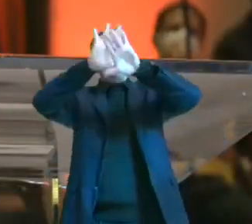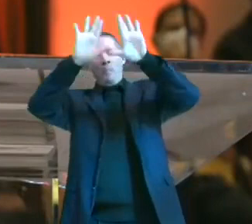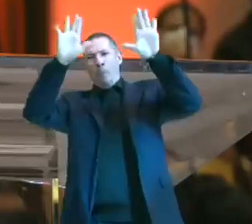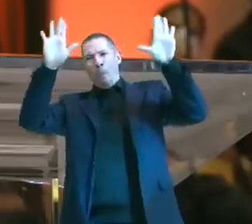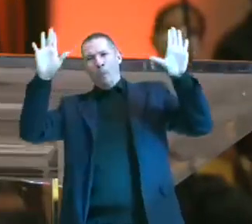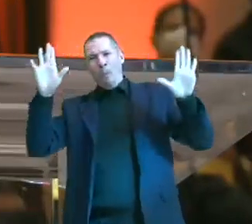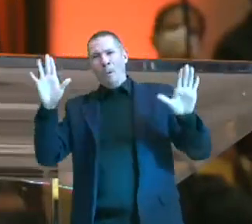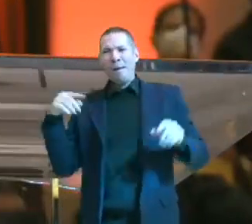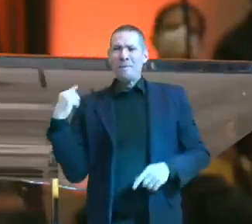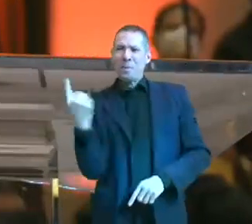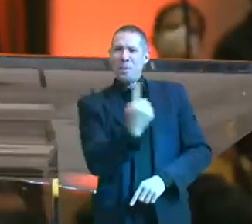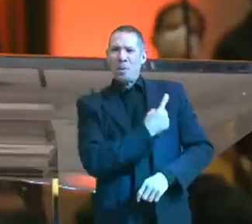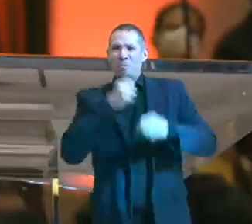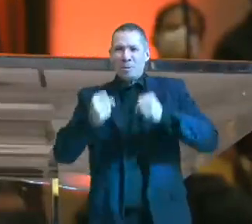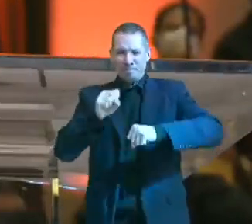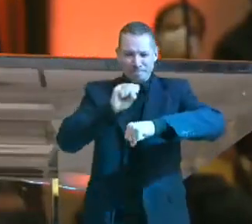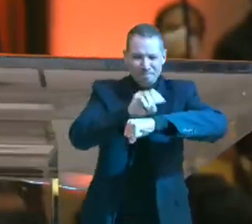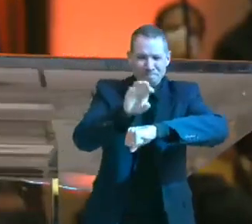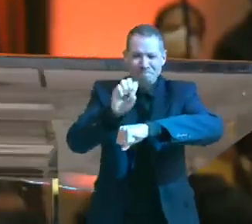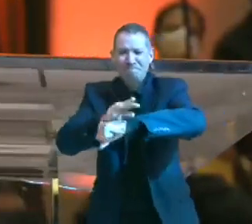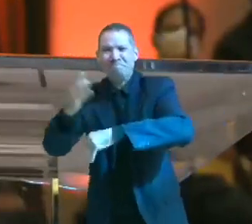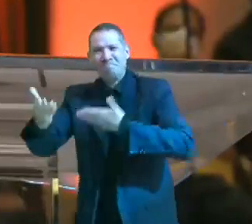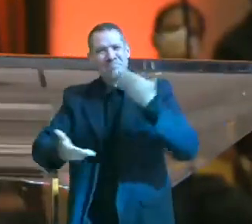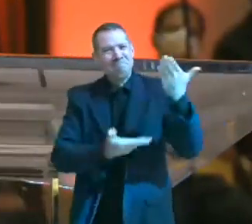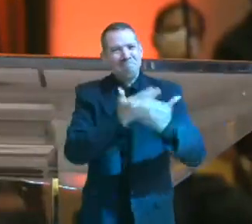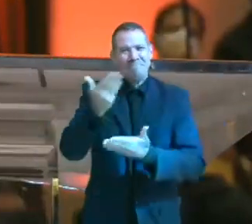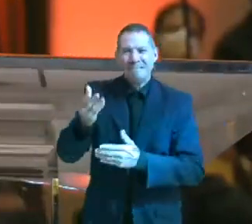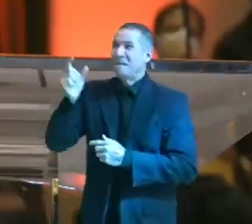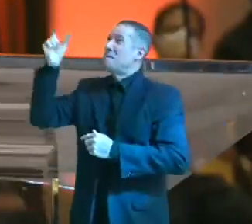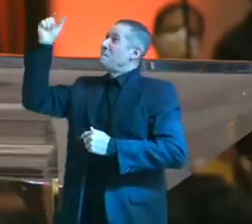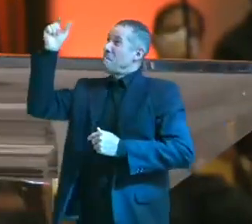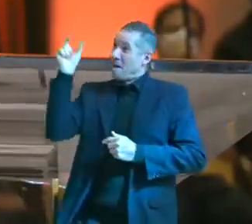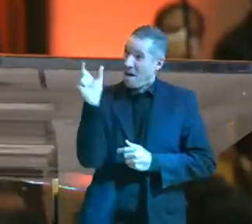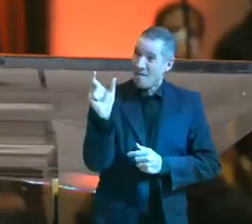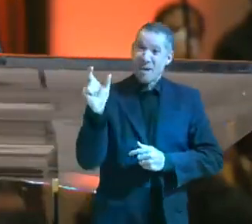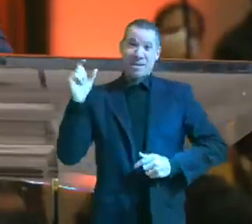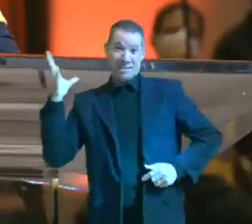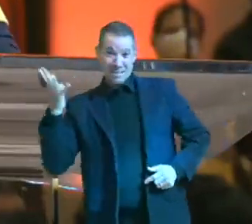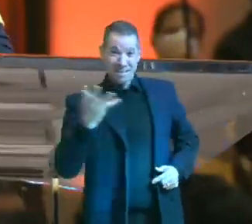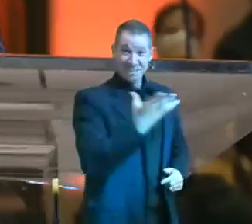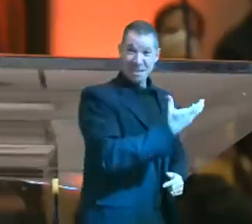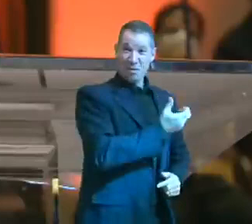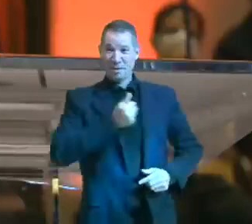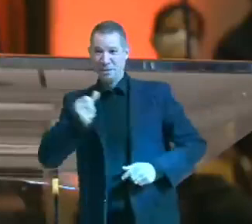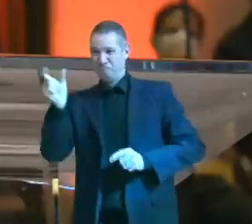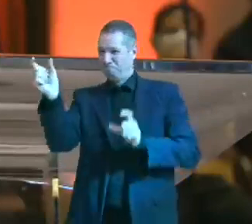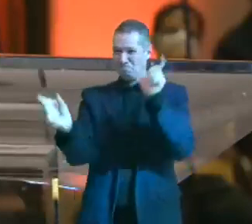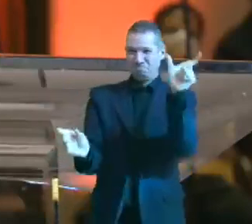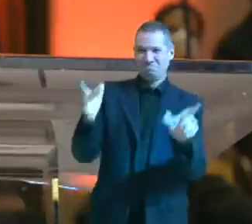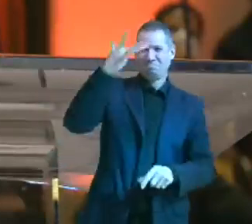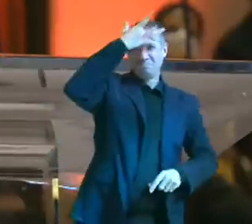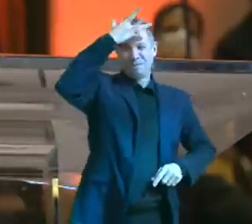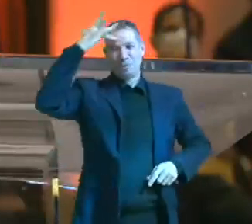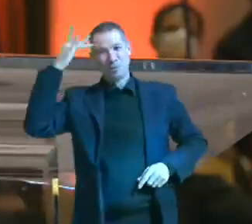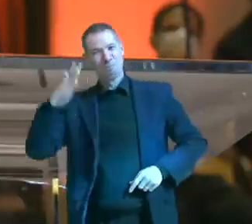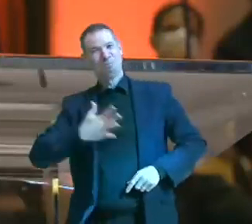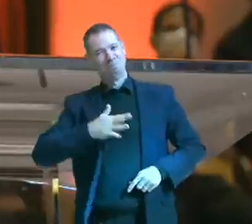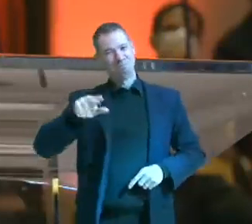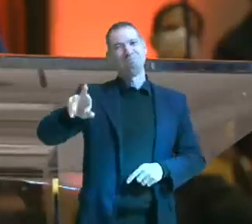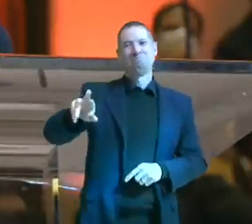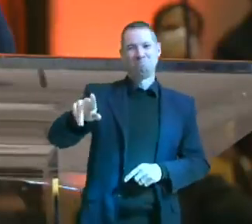glorioso nós podemos compartilhar palavras de bênçãos, palavras de salvação para as pessoas. Meus irmãos,